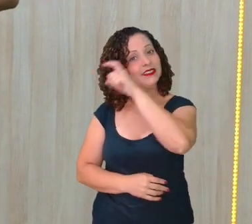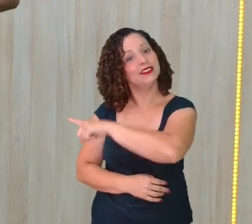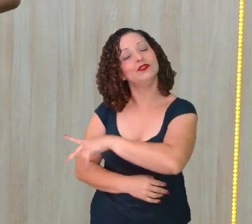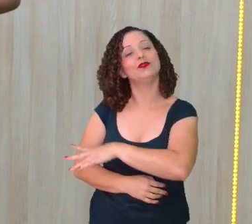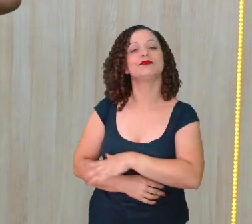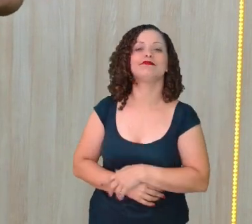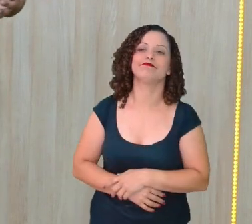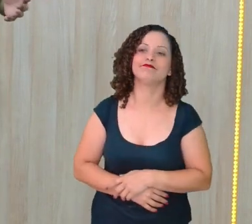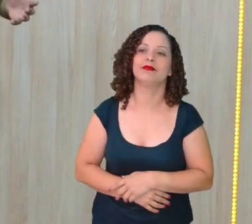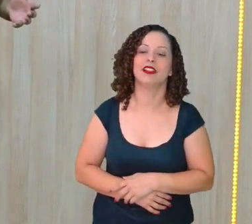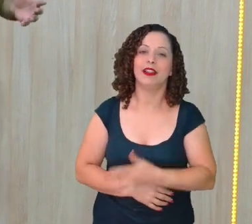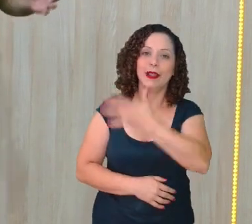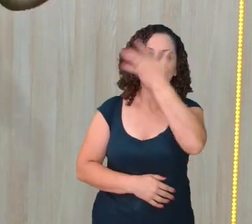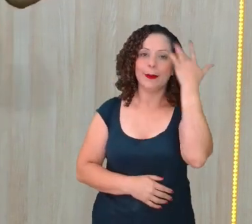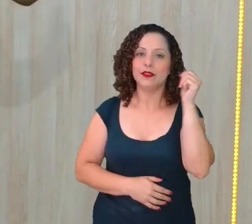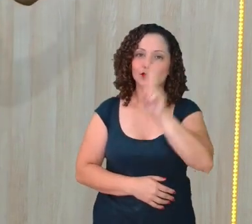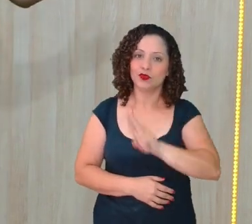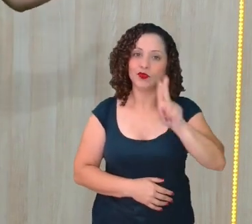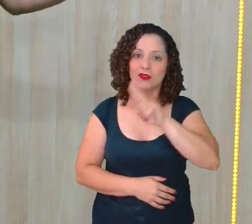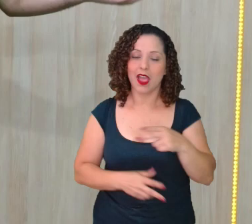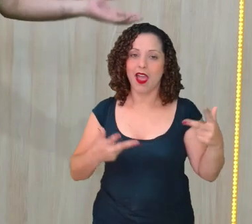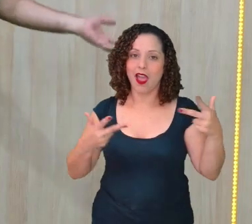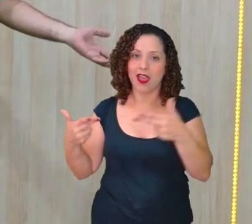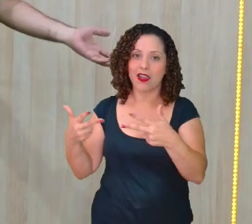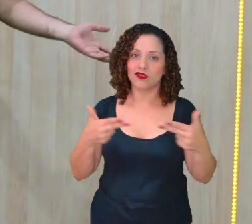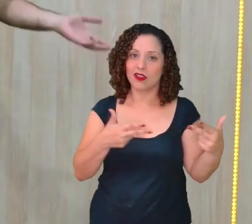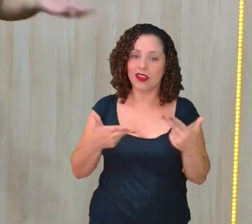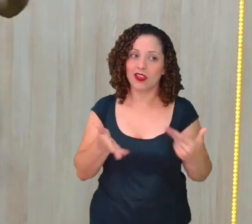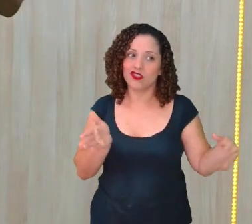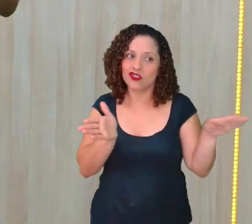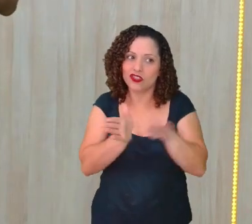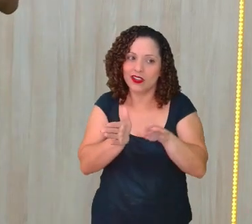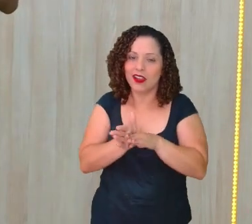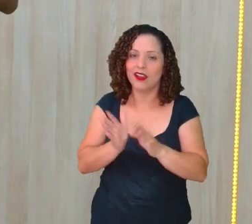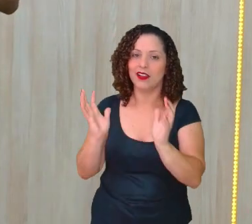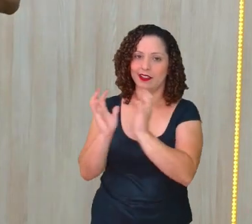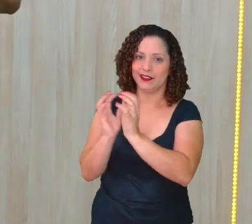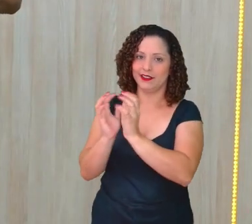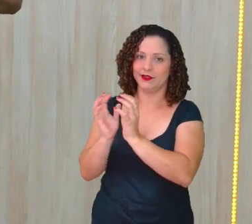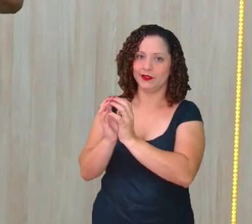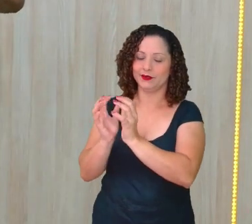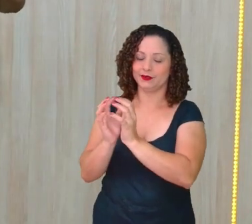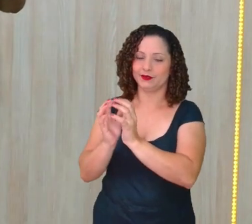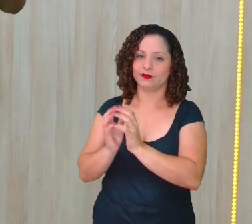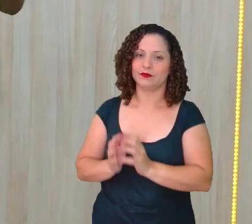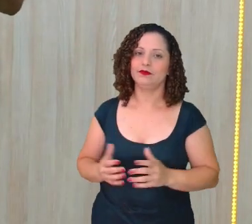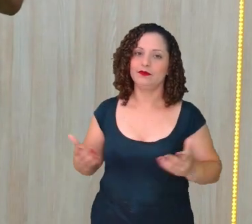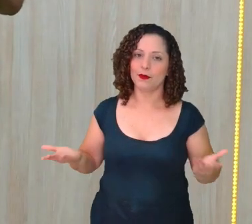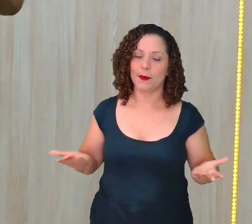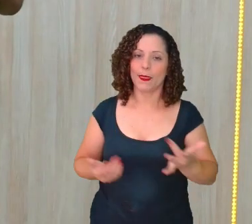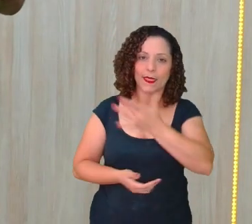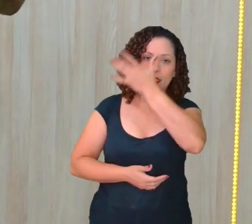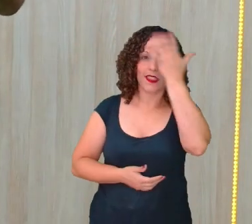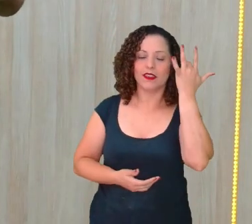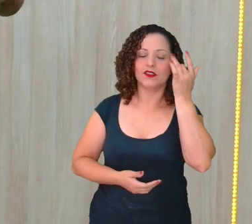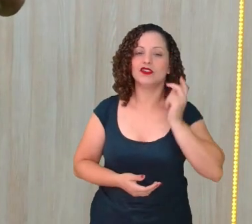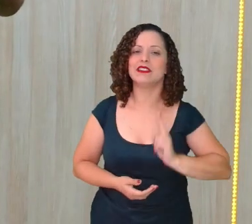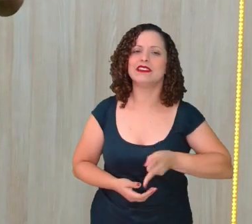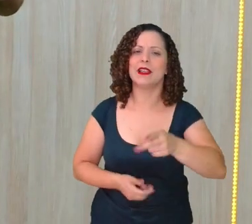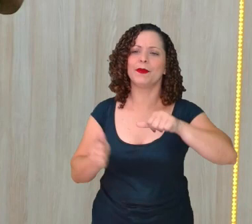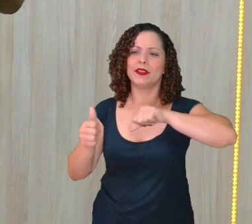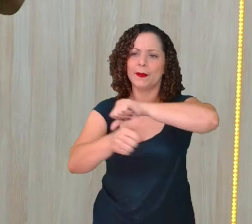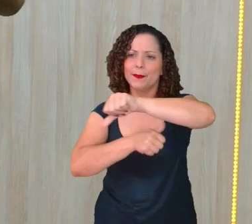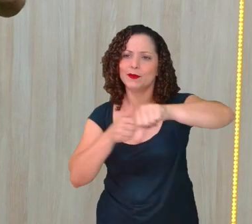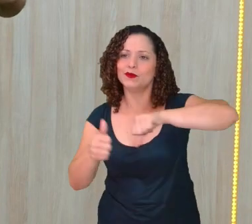que transitam a Avenida Caxangá até chegar no Recife. Então, ou seja, o ser humano ele está sempre